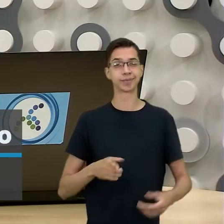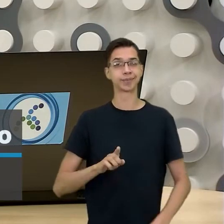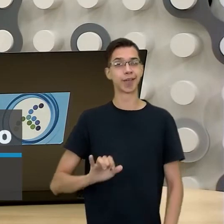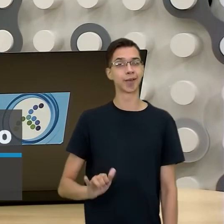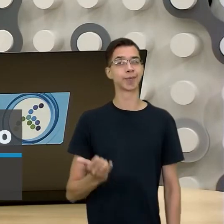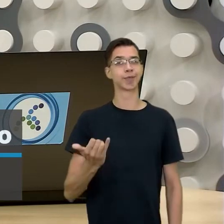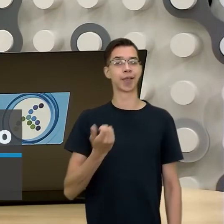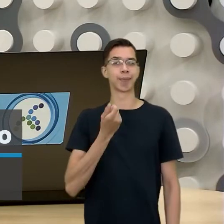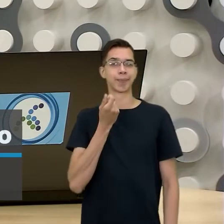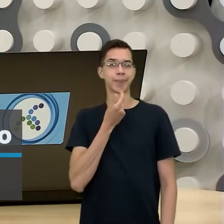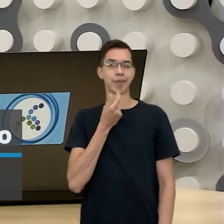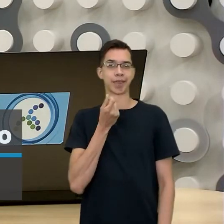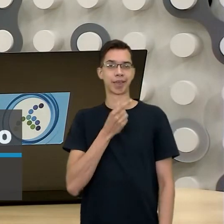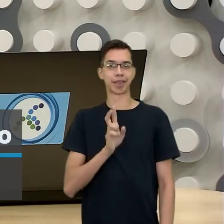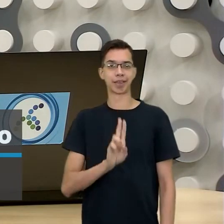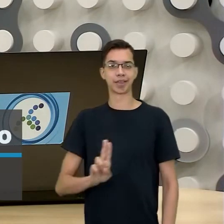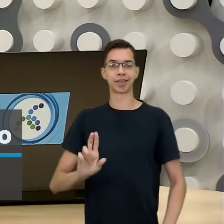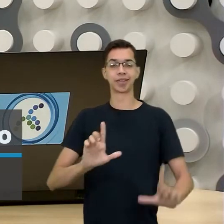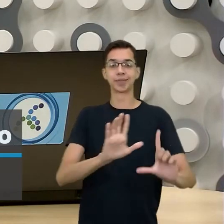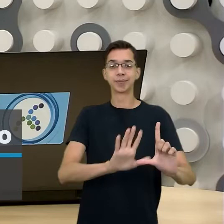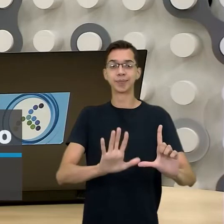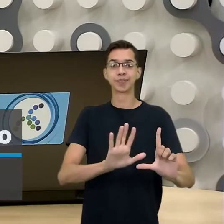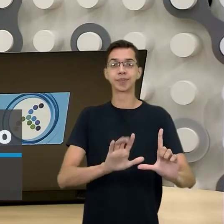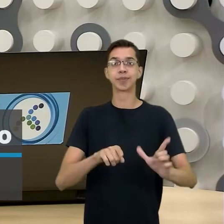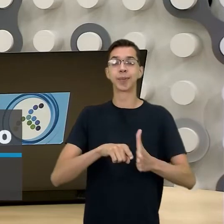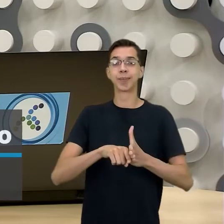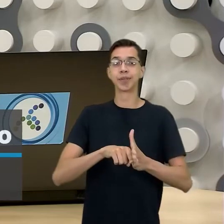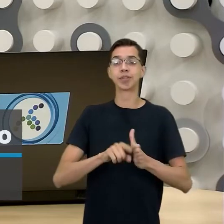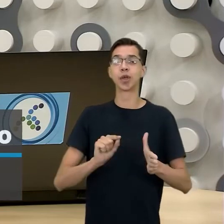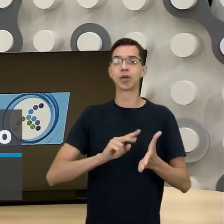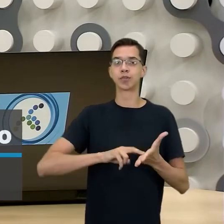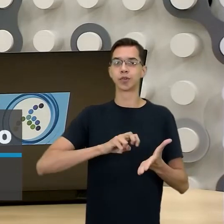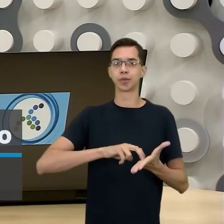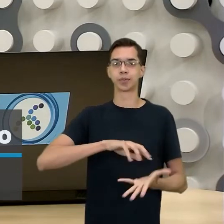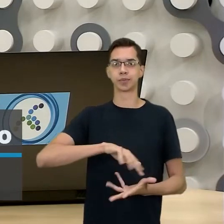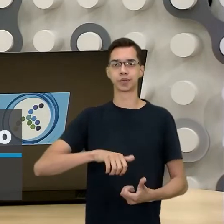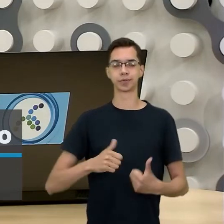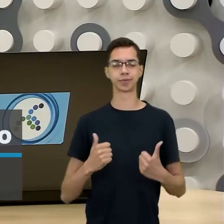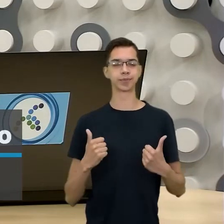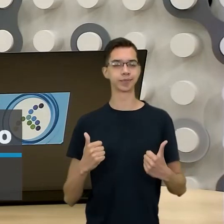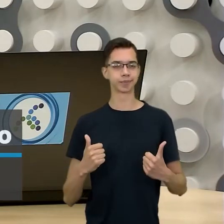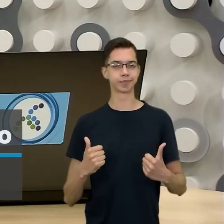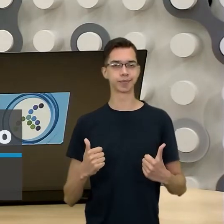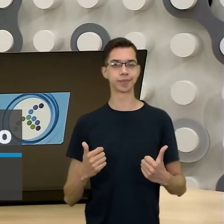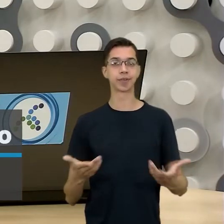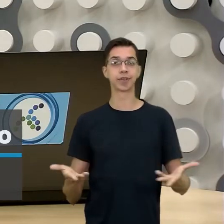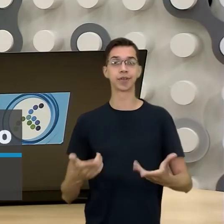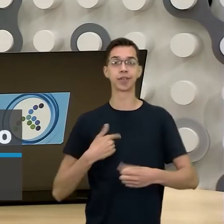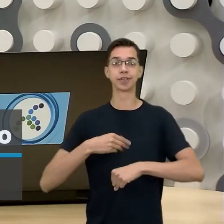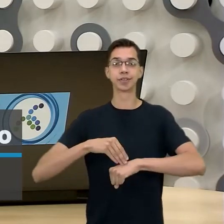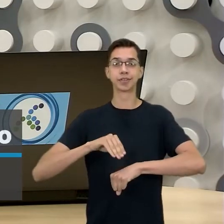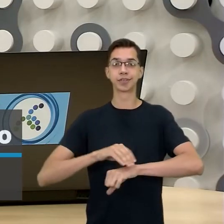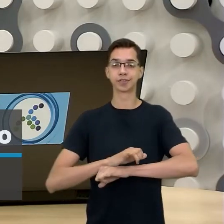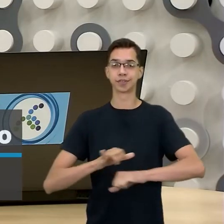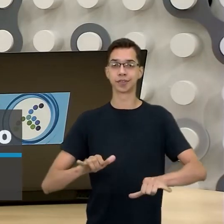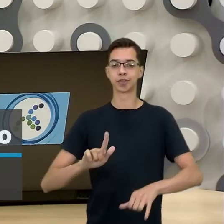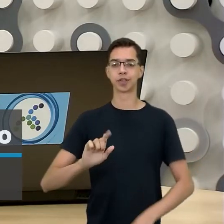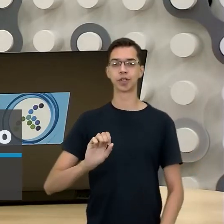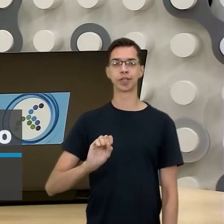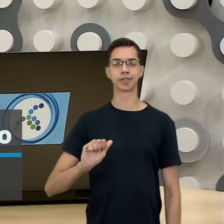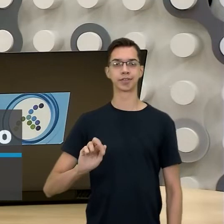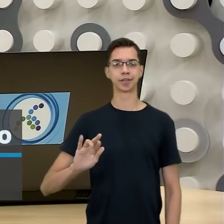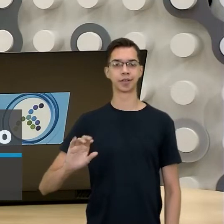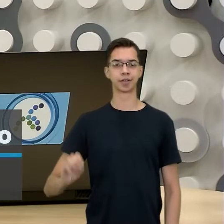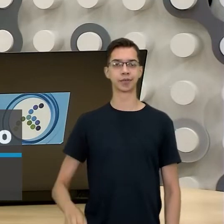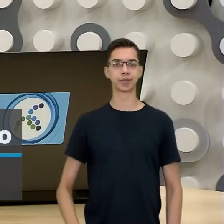e pesquisem o vocabulário internacional, certo? Aí, para eu dar uma dica para vocês de glossário, né? A gente tem aqui, e